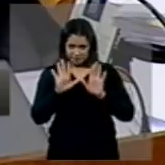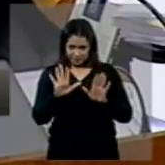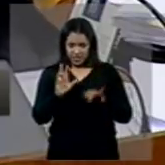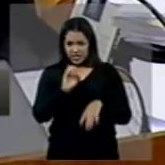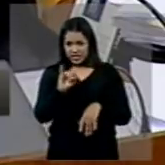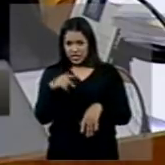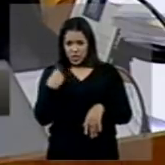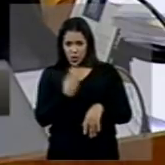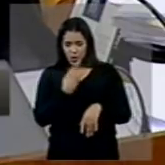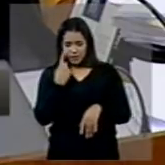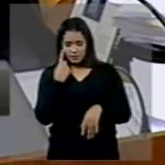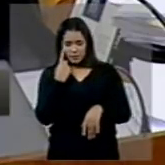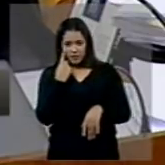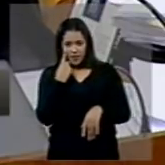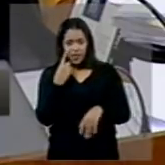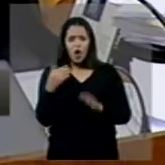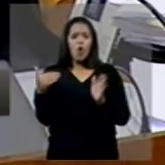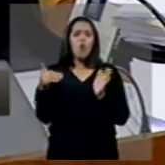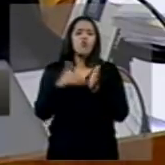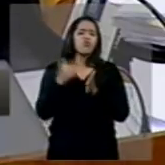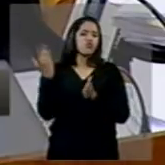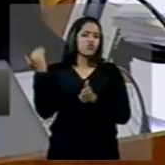em relação à última eleição,